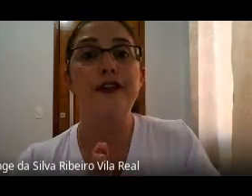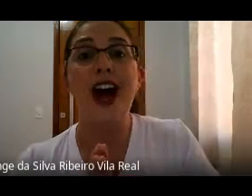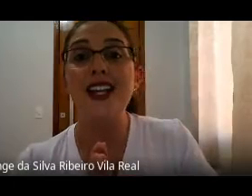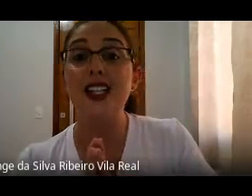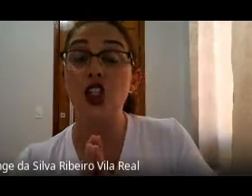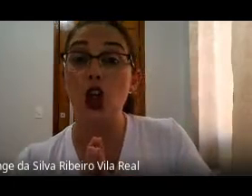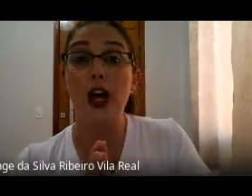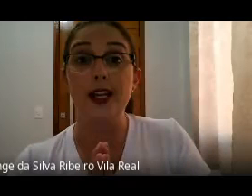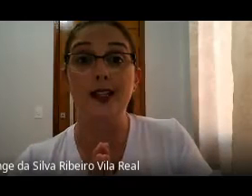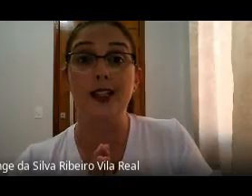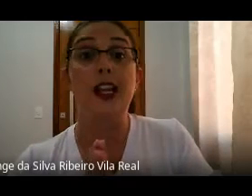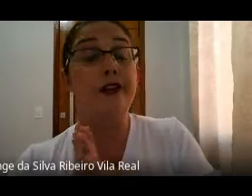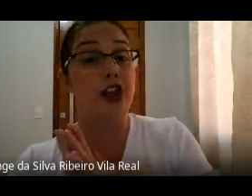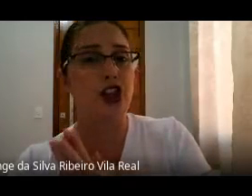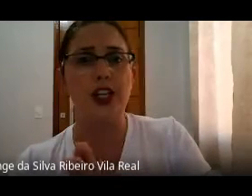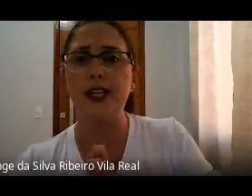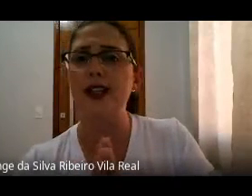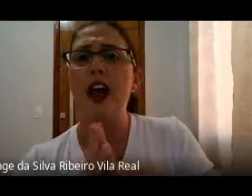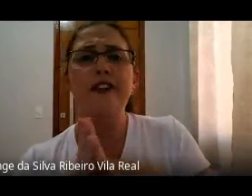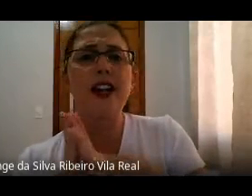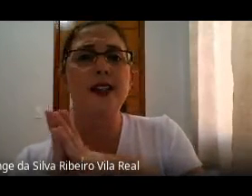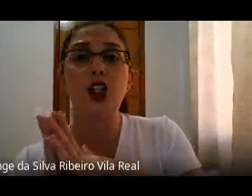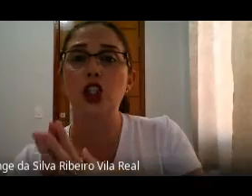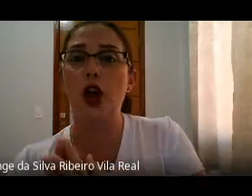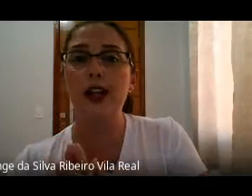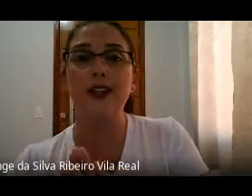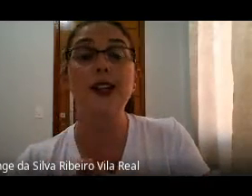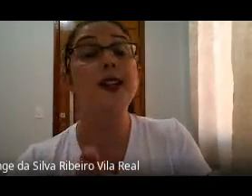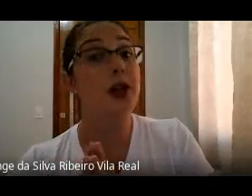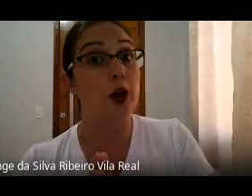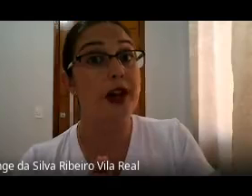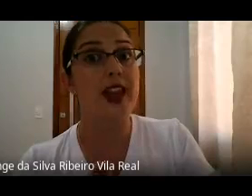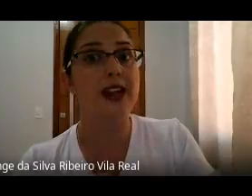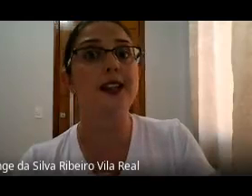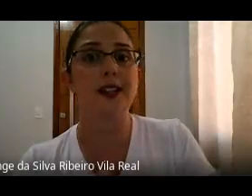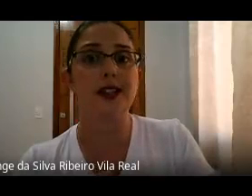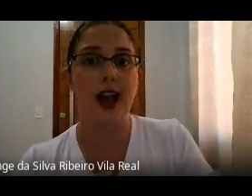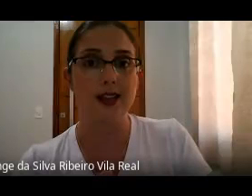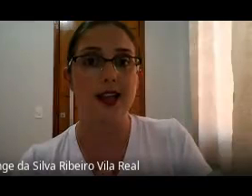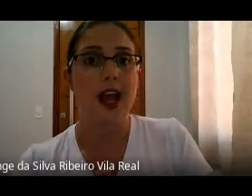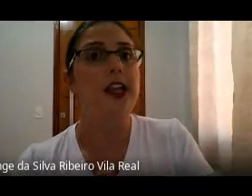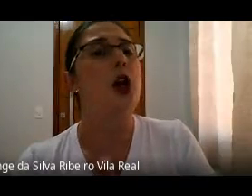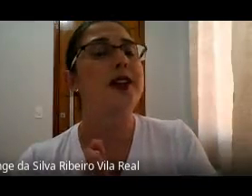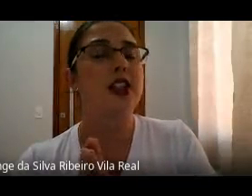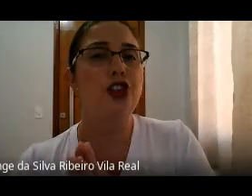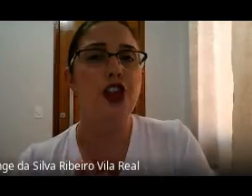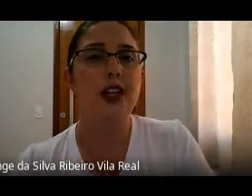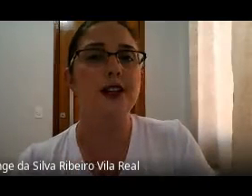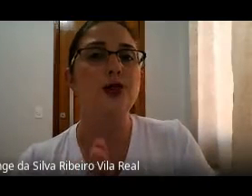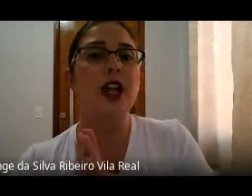internet várias histórias infantis, várias histórias que são interpretadas em sinais.